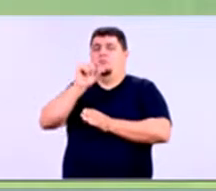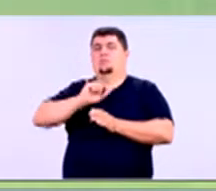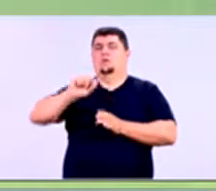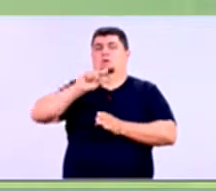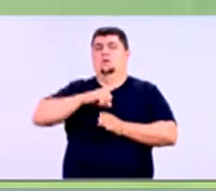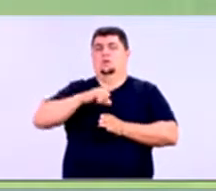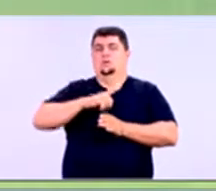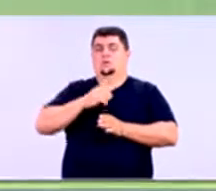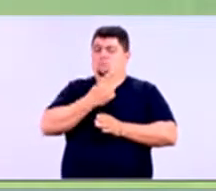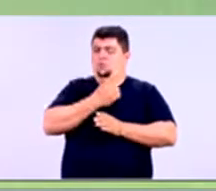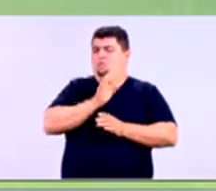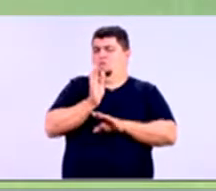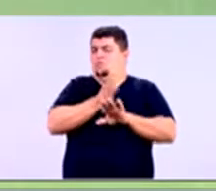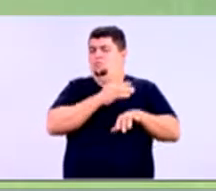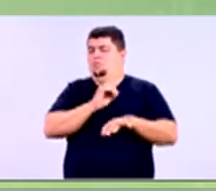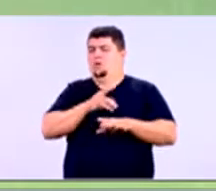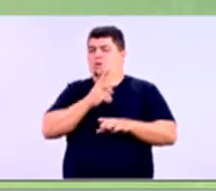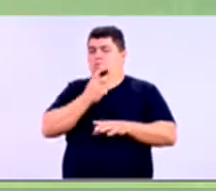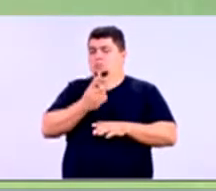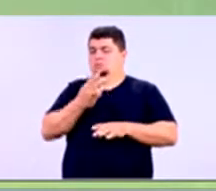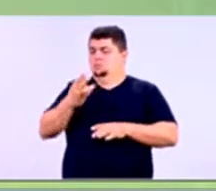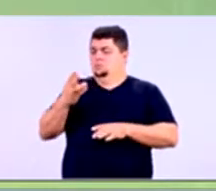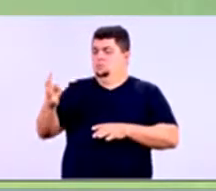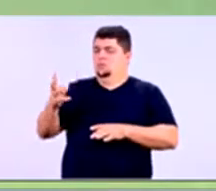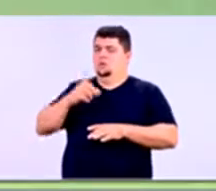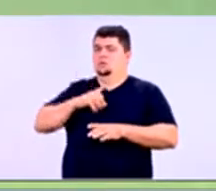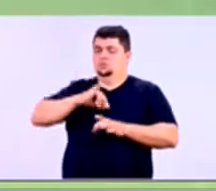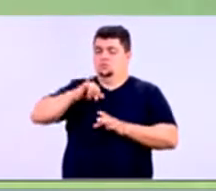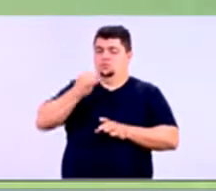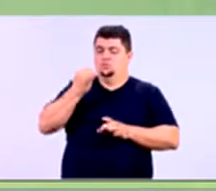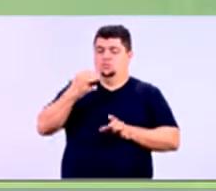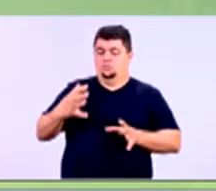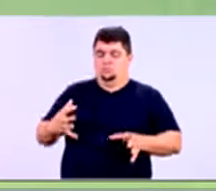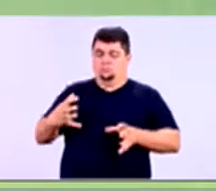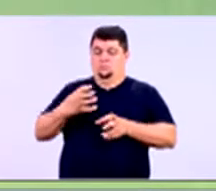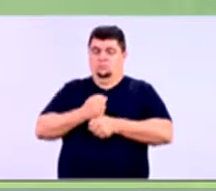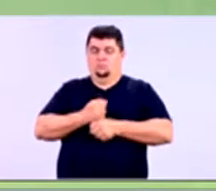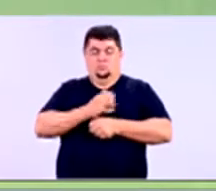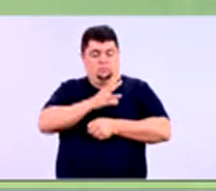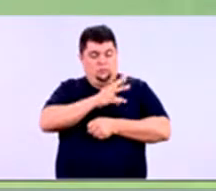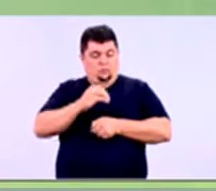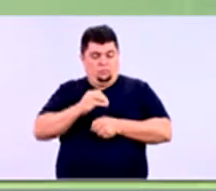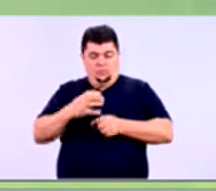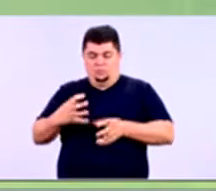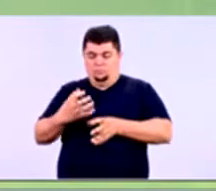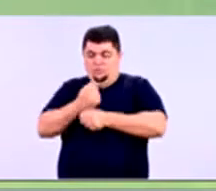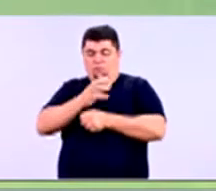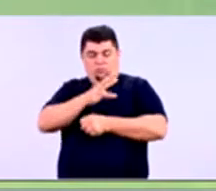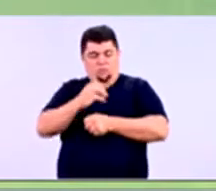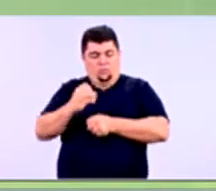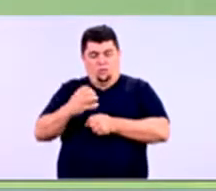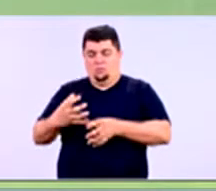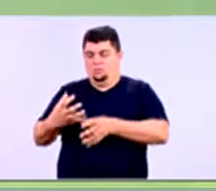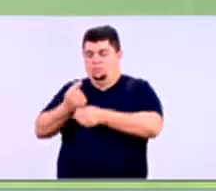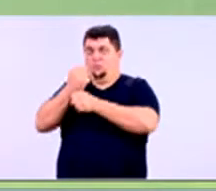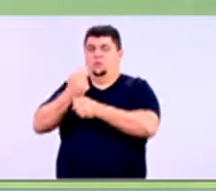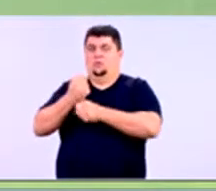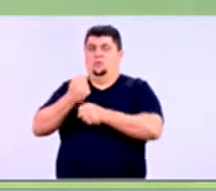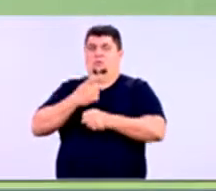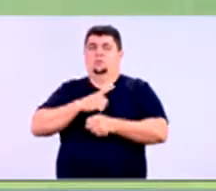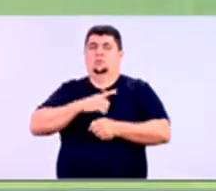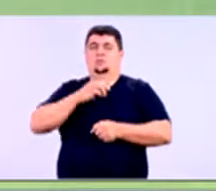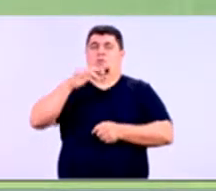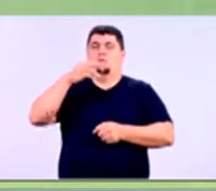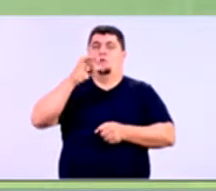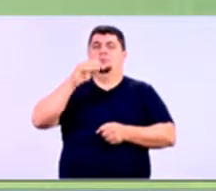tirando o primeiro, a partir do segundo, os juros são calculados em cima do montante e não em cima